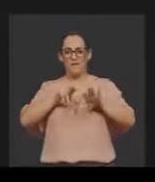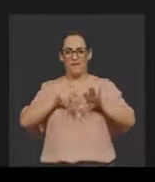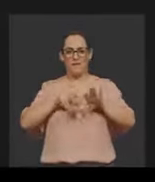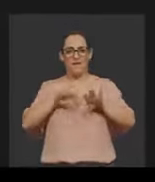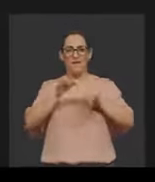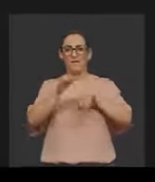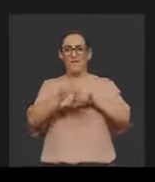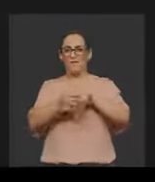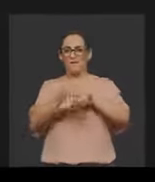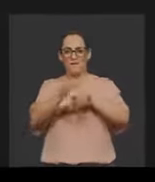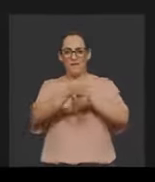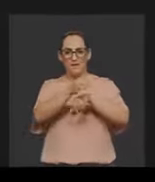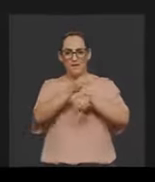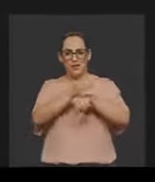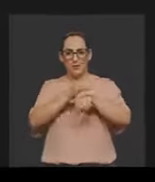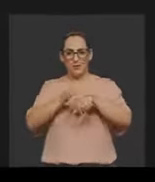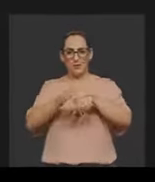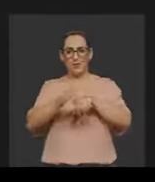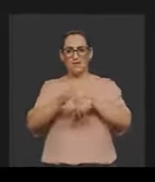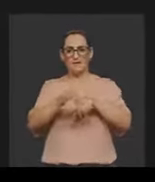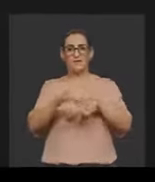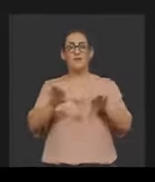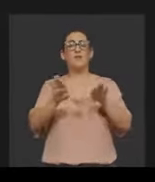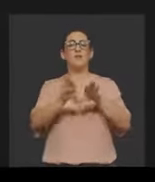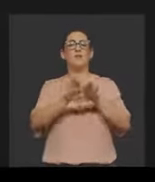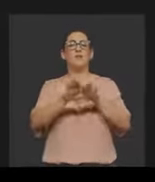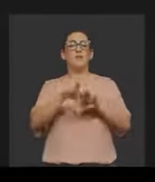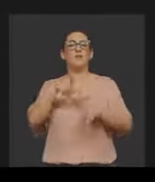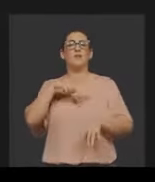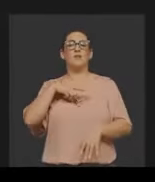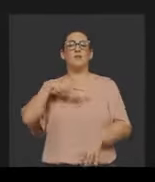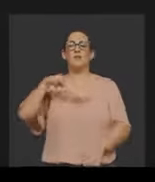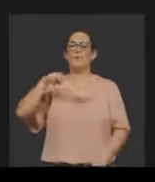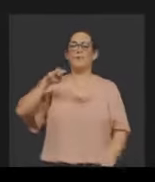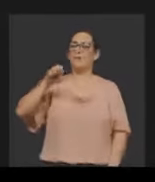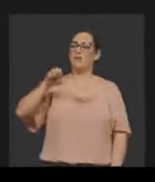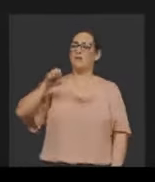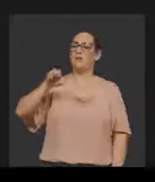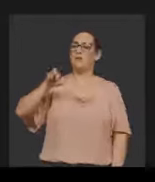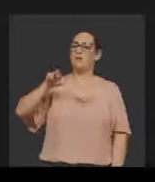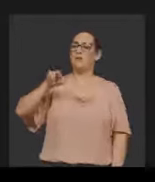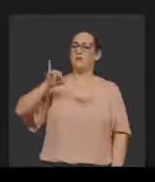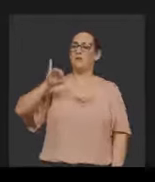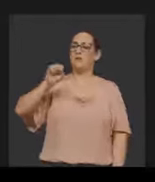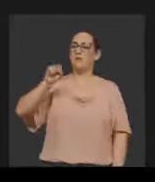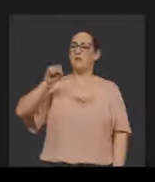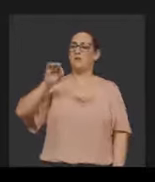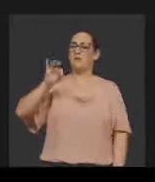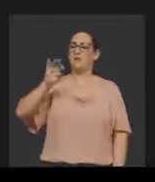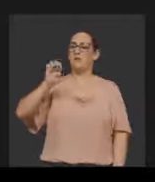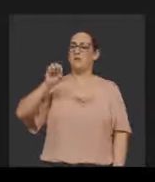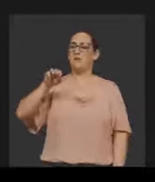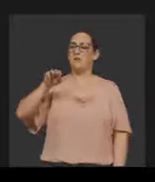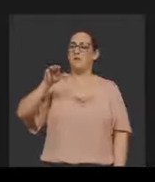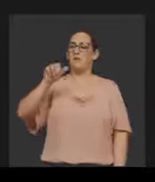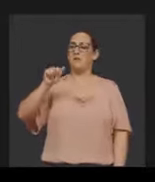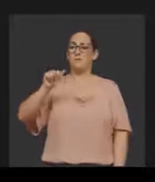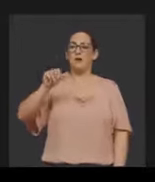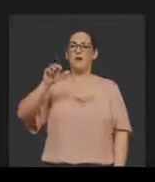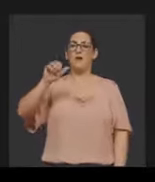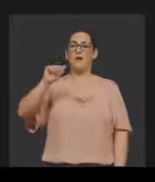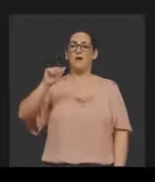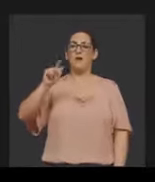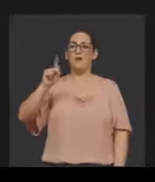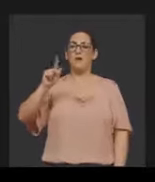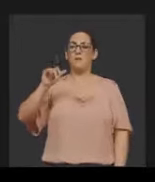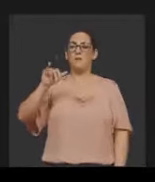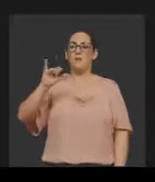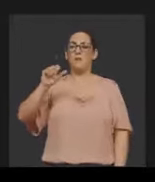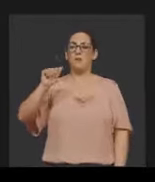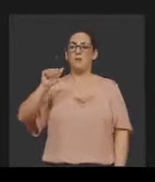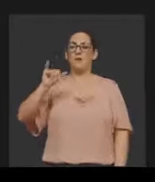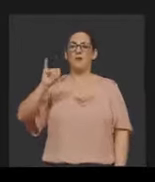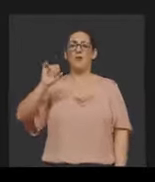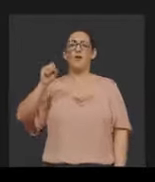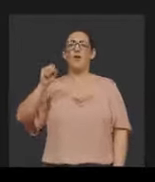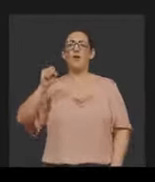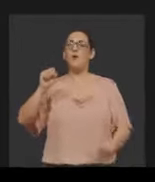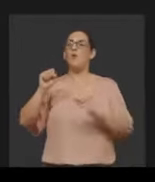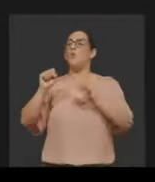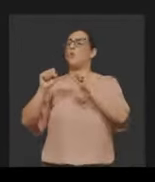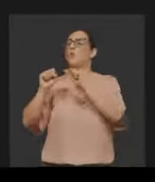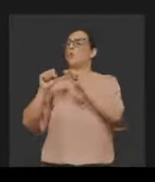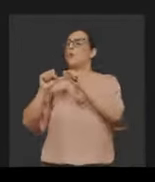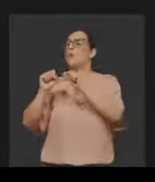multicelulares e ela vai possuir também meristemas apicais. Esses meristemas vão